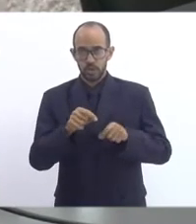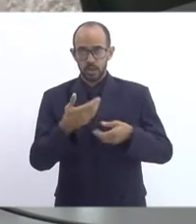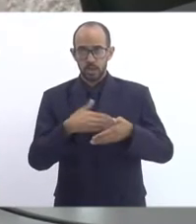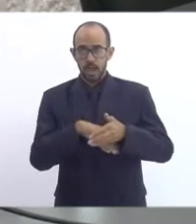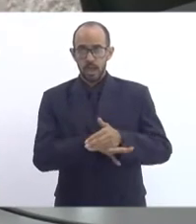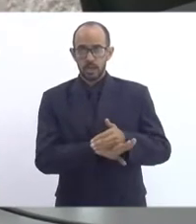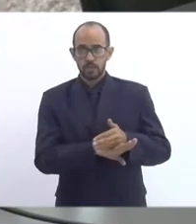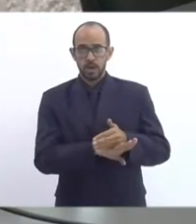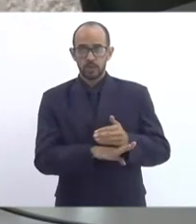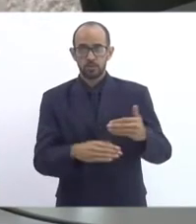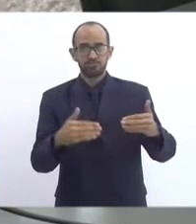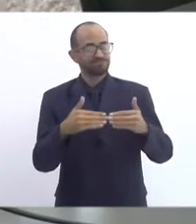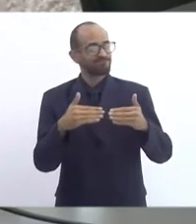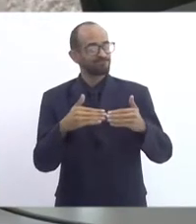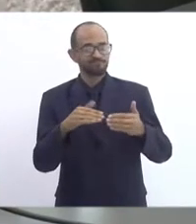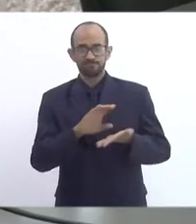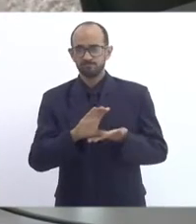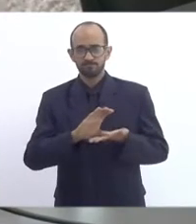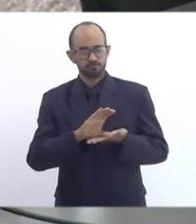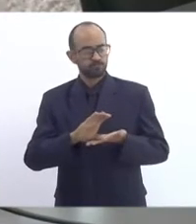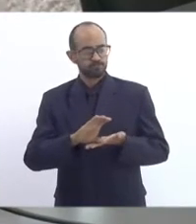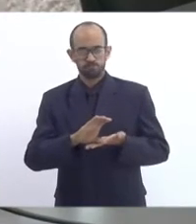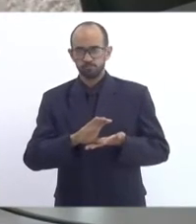por inconstitucionalidade.